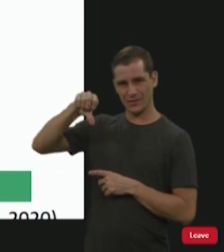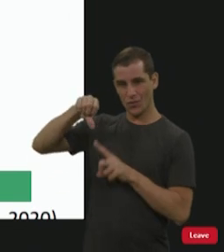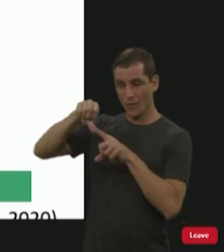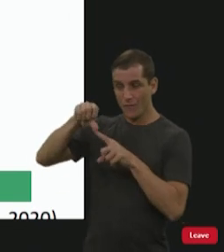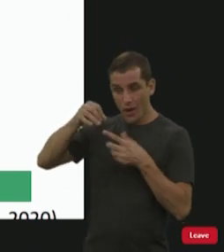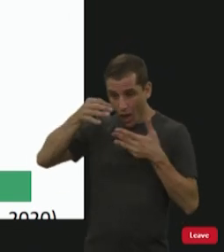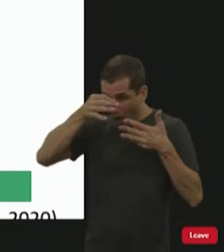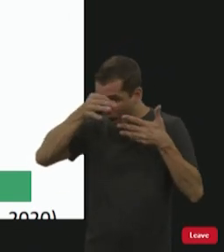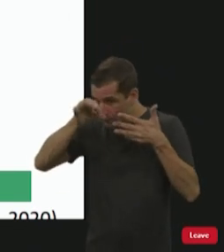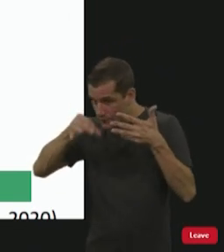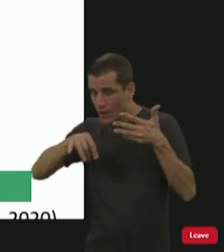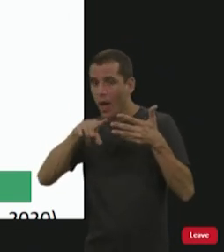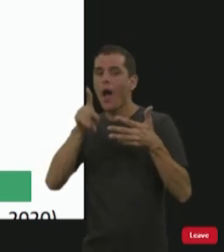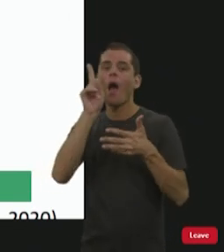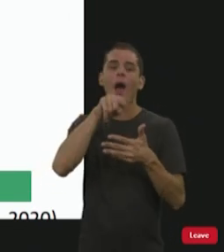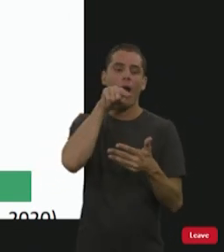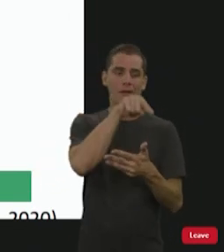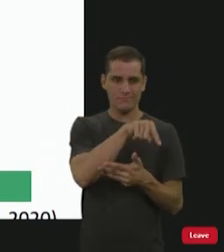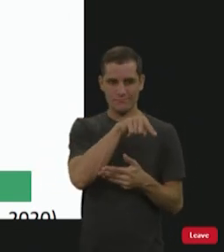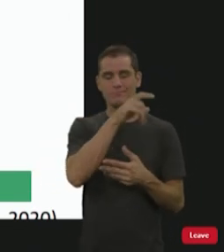colegas, Berardinelli e Saip.